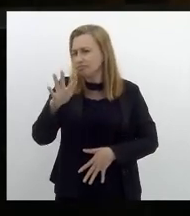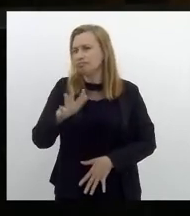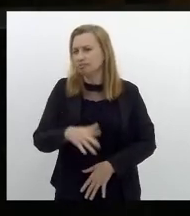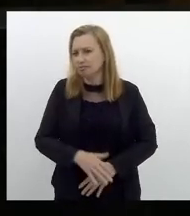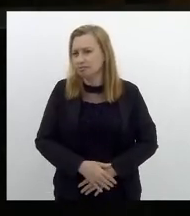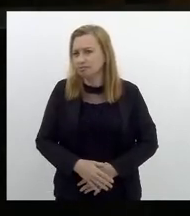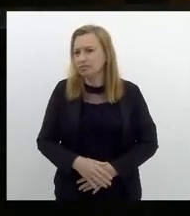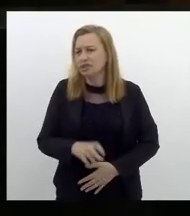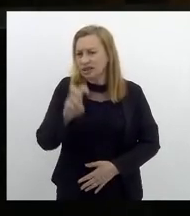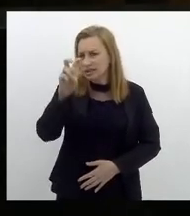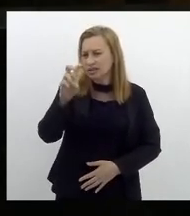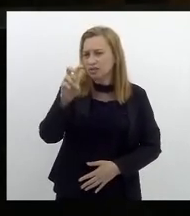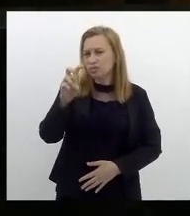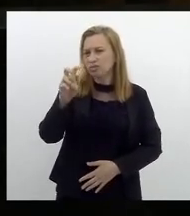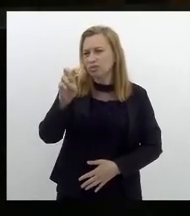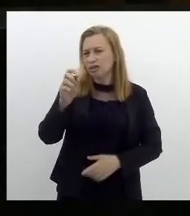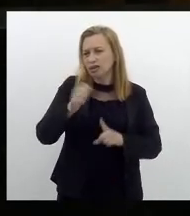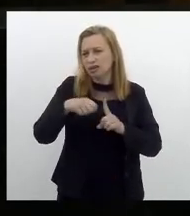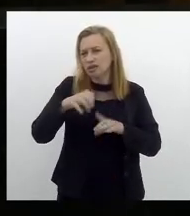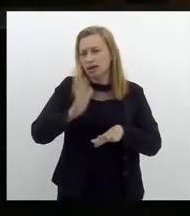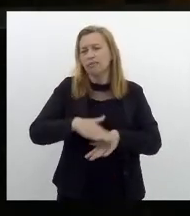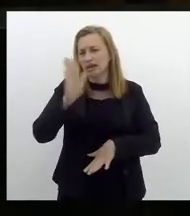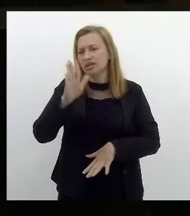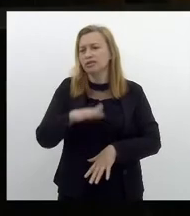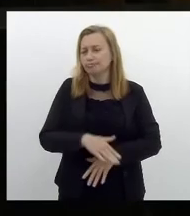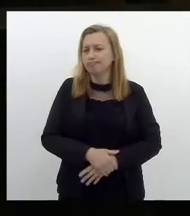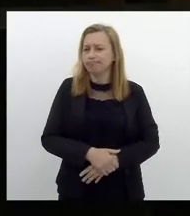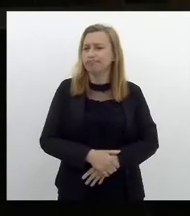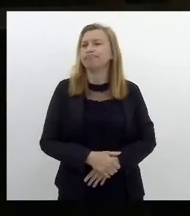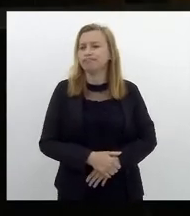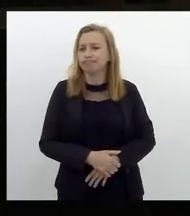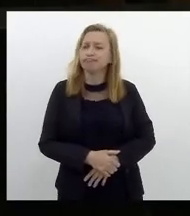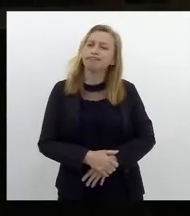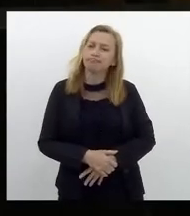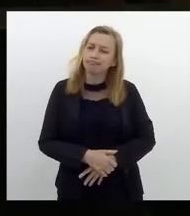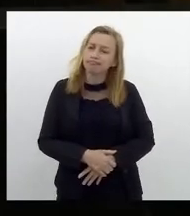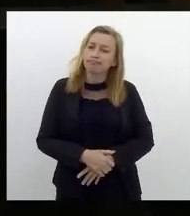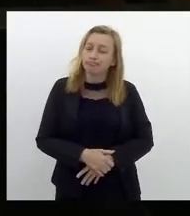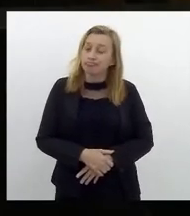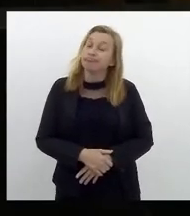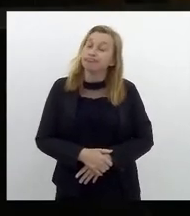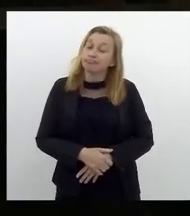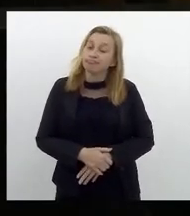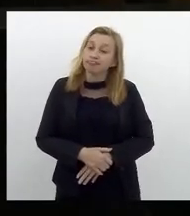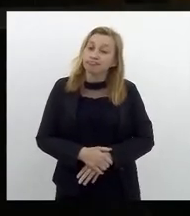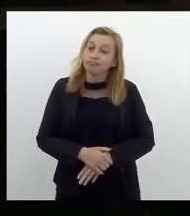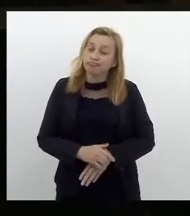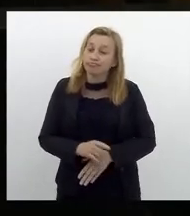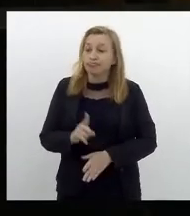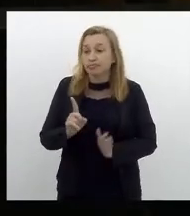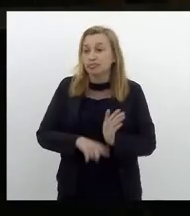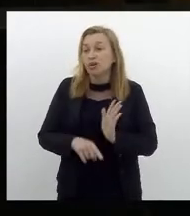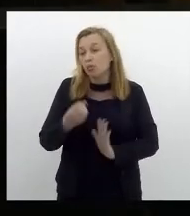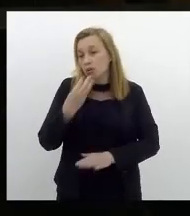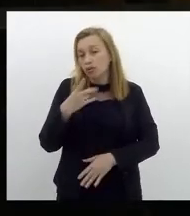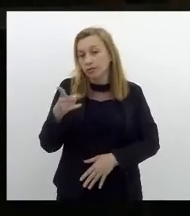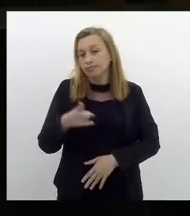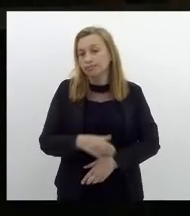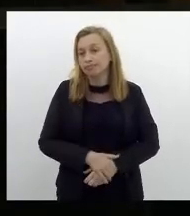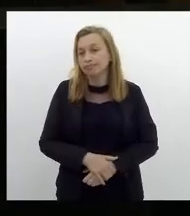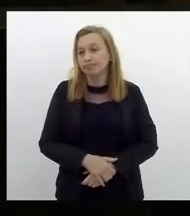aproximadamente 5 meses a mais. Houve uma redução sensível nesse